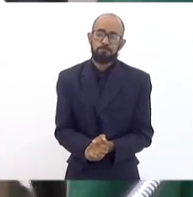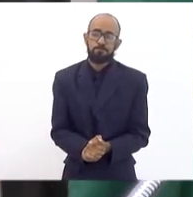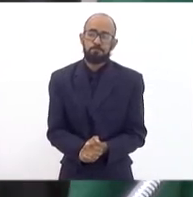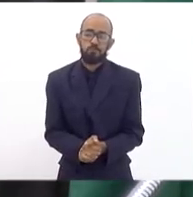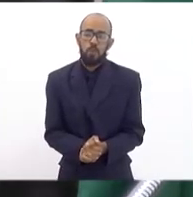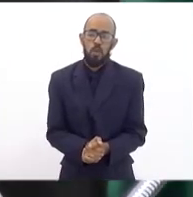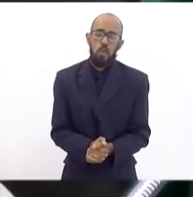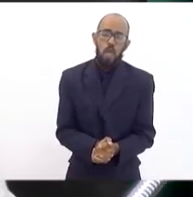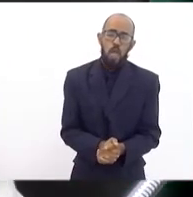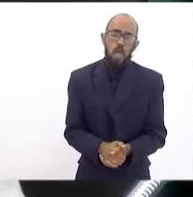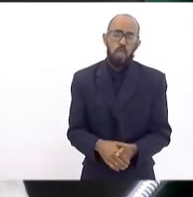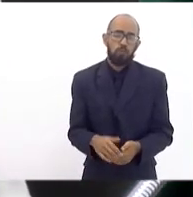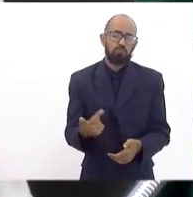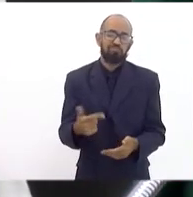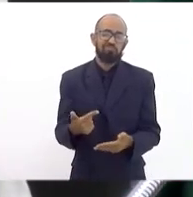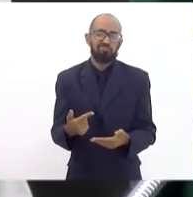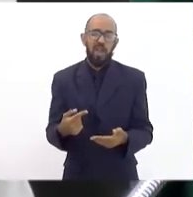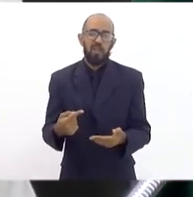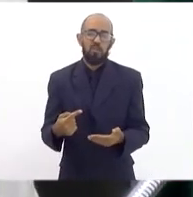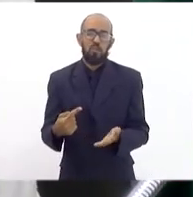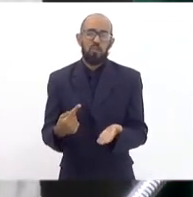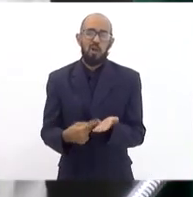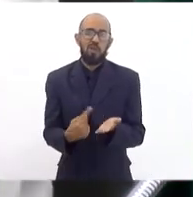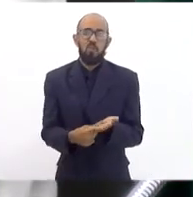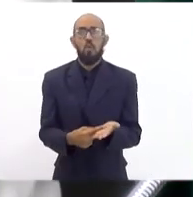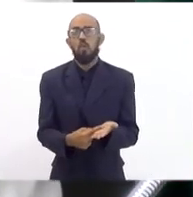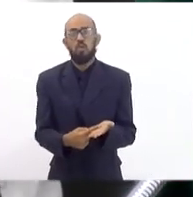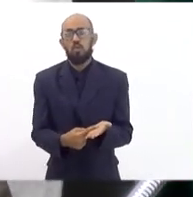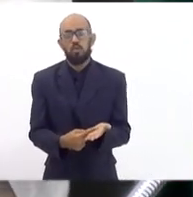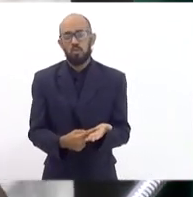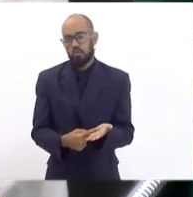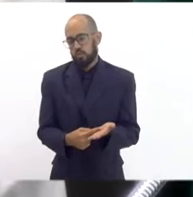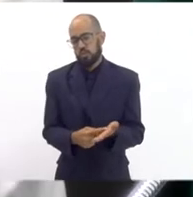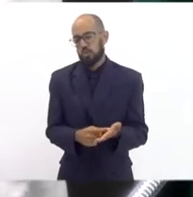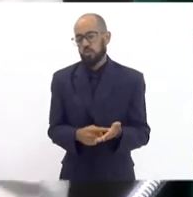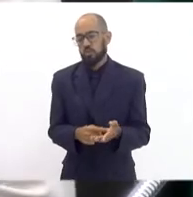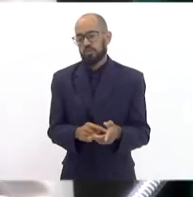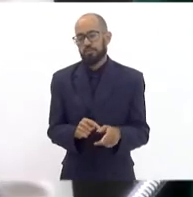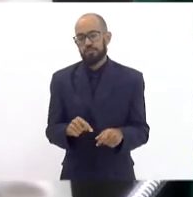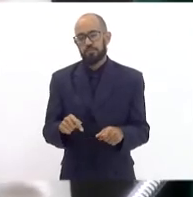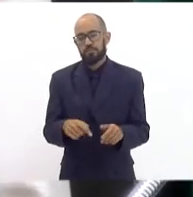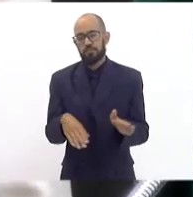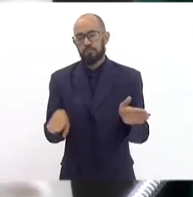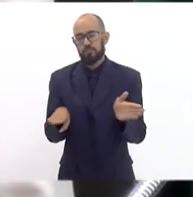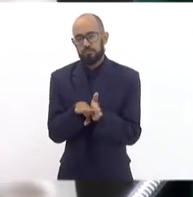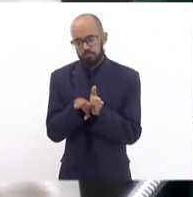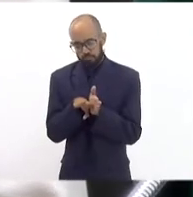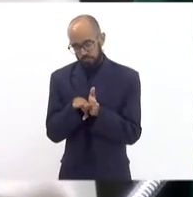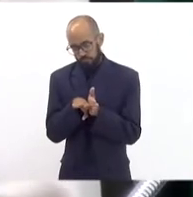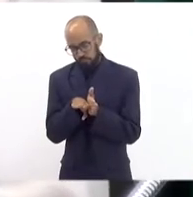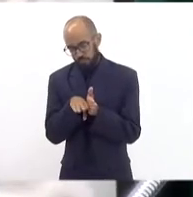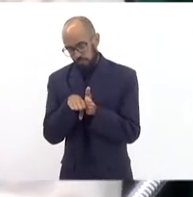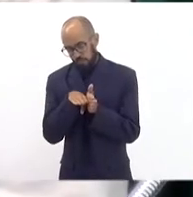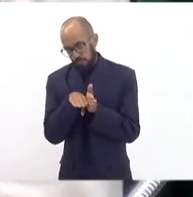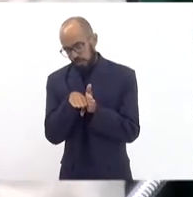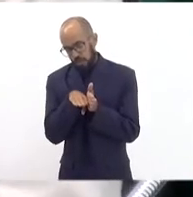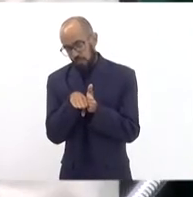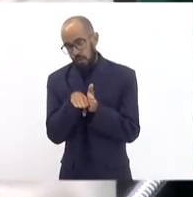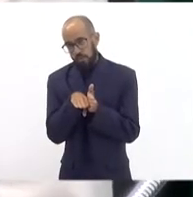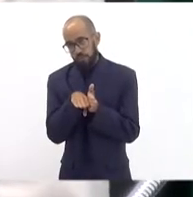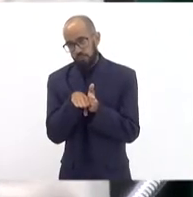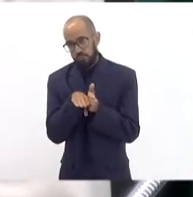um desacordo, por exemplo, entre as plataformas existentes e